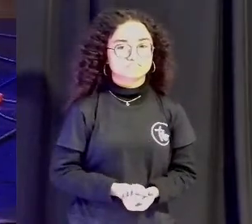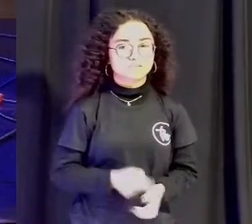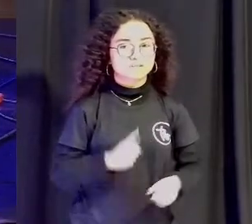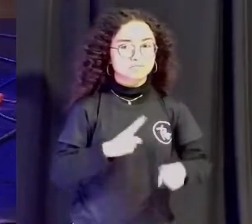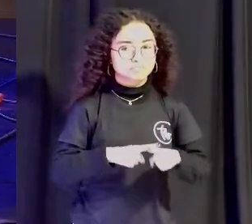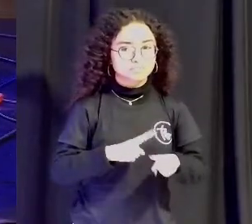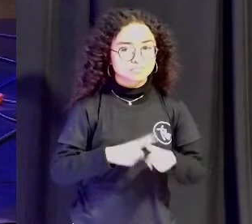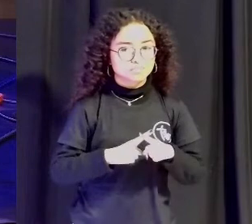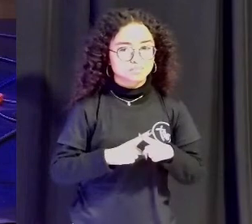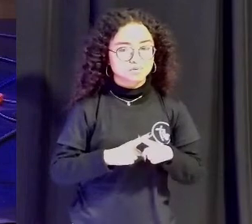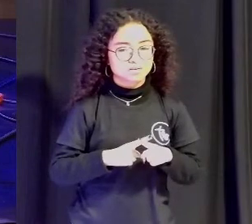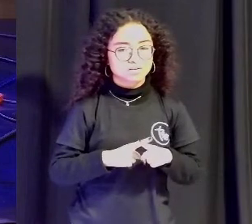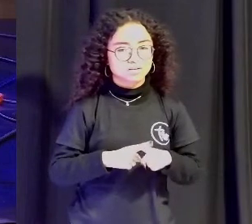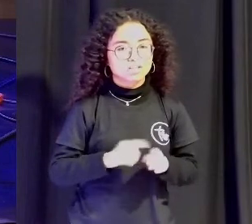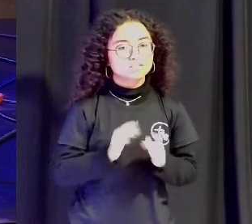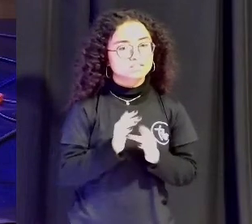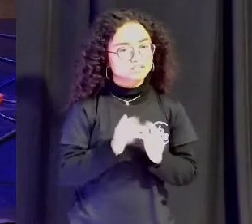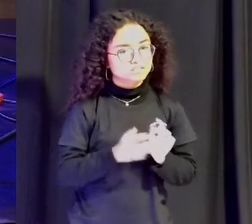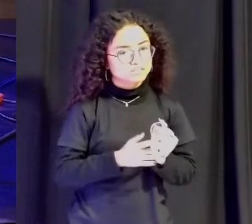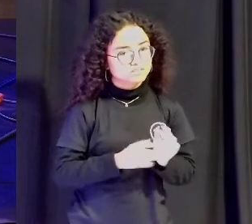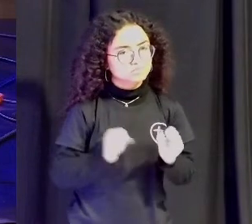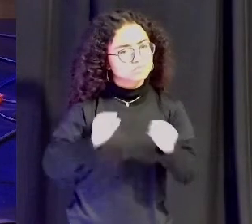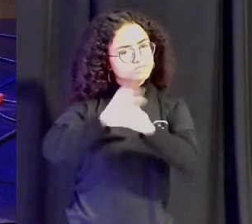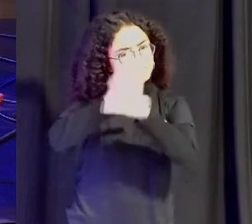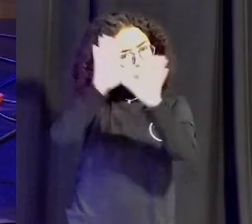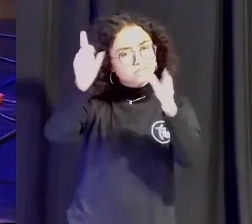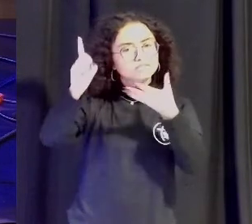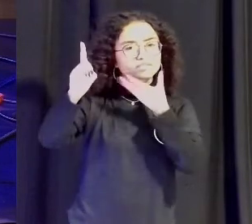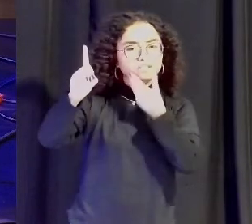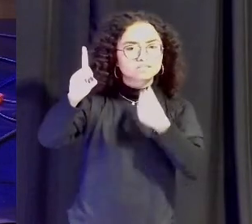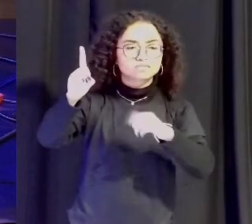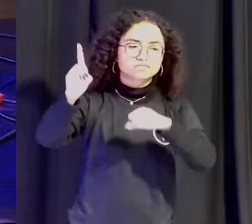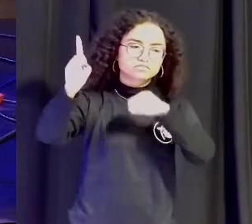porque Jesus glorifica o Pai.